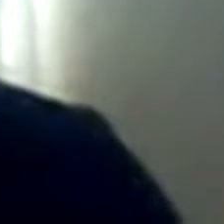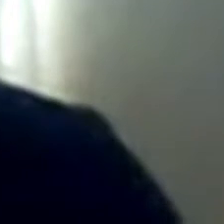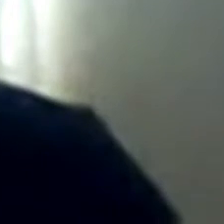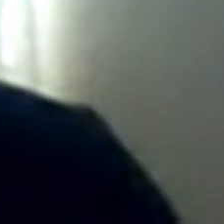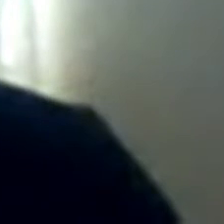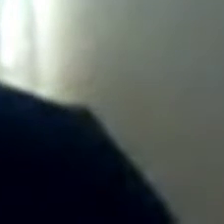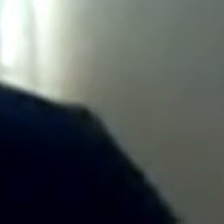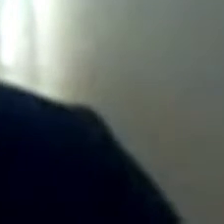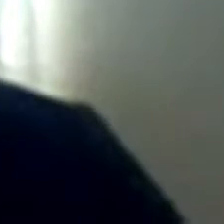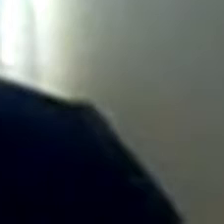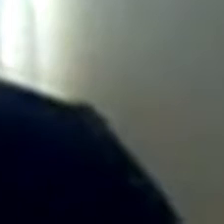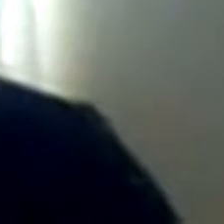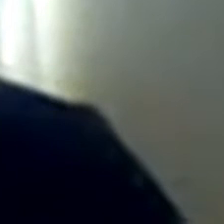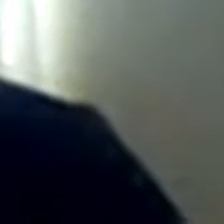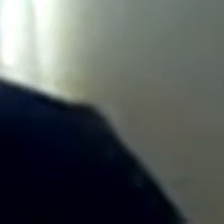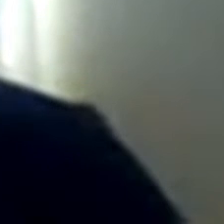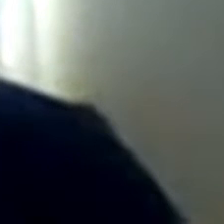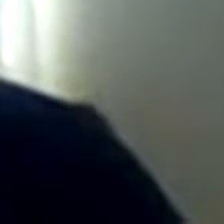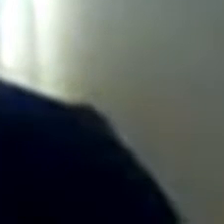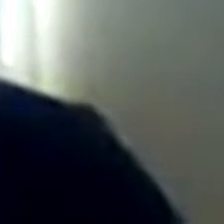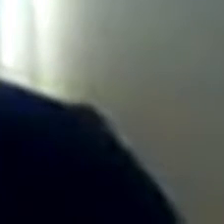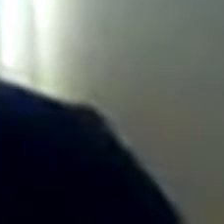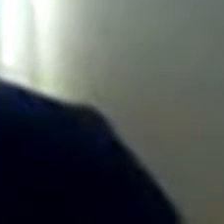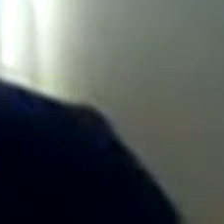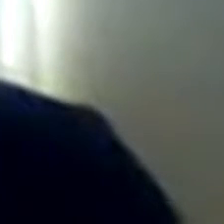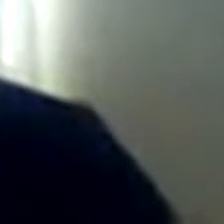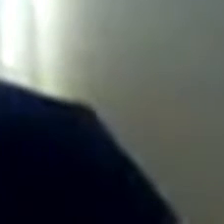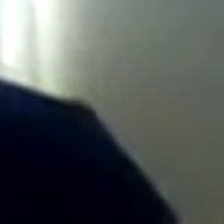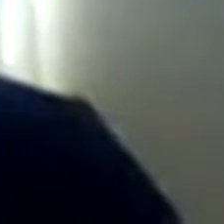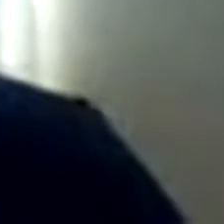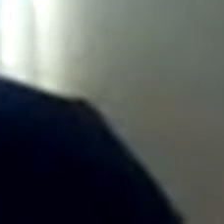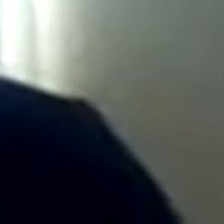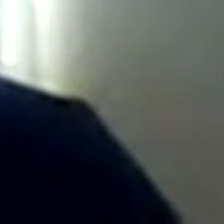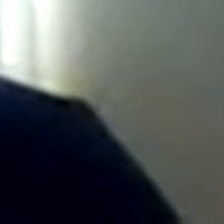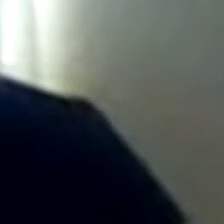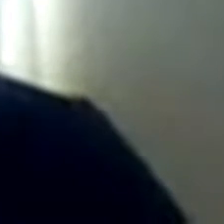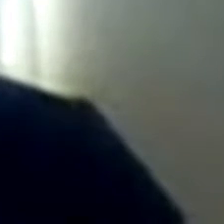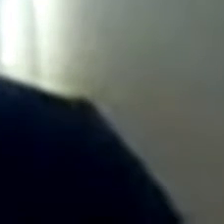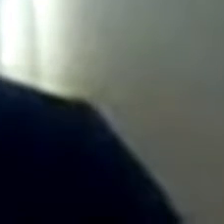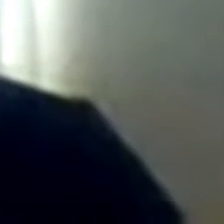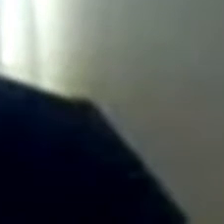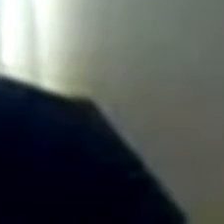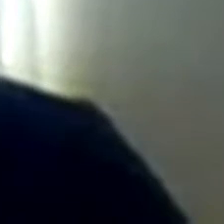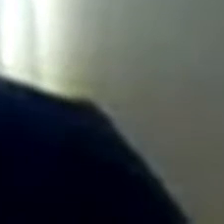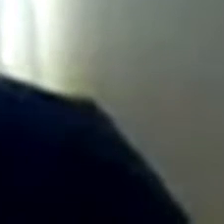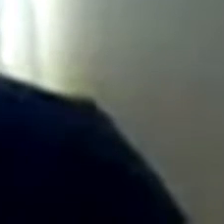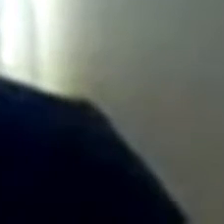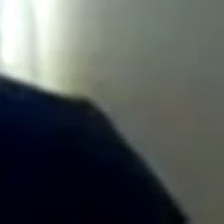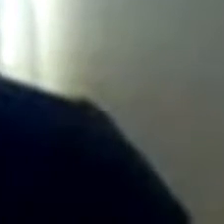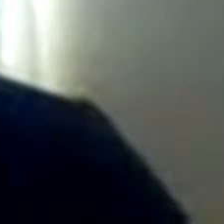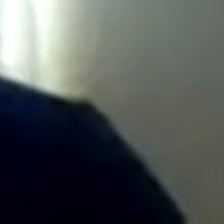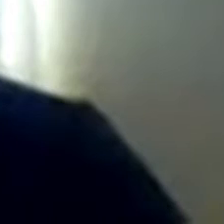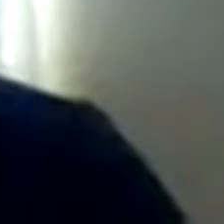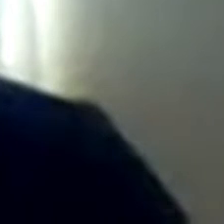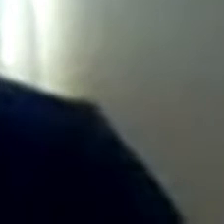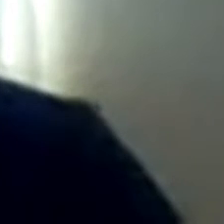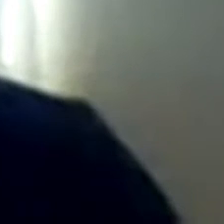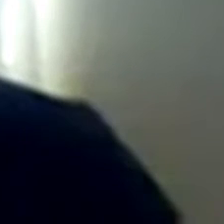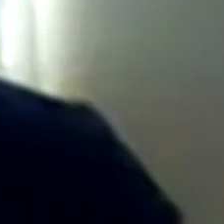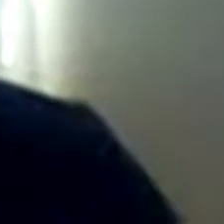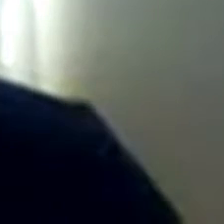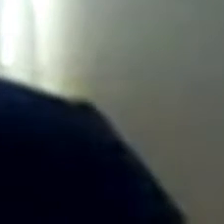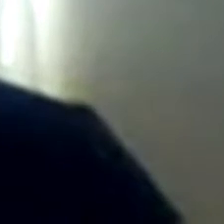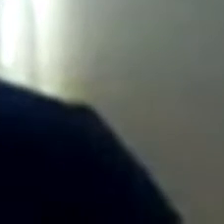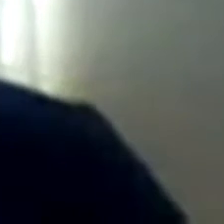é impossível também não só incluir as outras secretarias, como a Paula colocou que tem um comitê, mas é também importante incluir